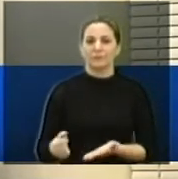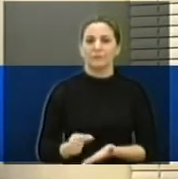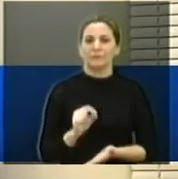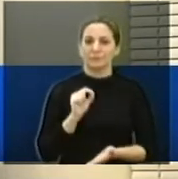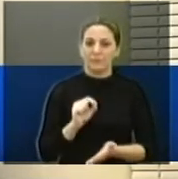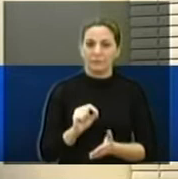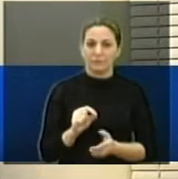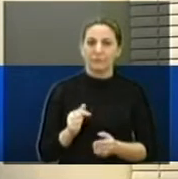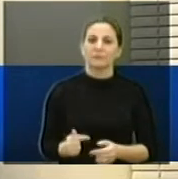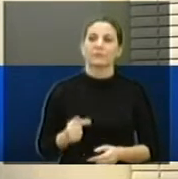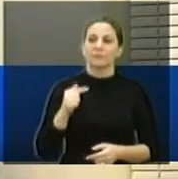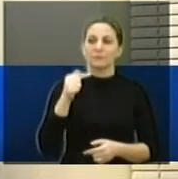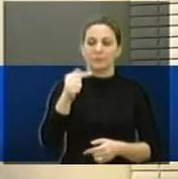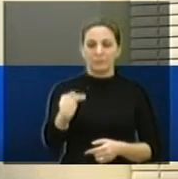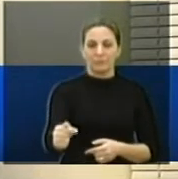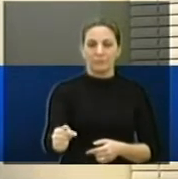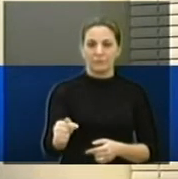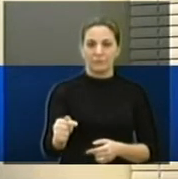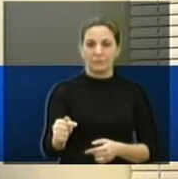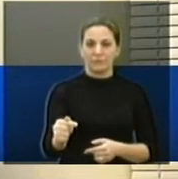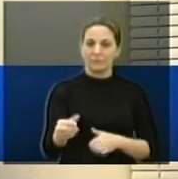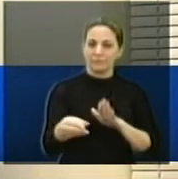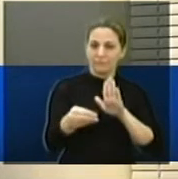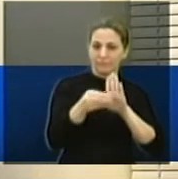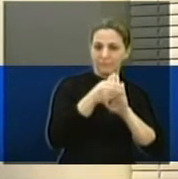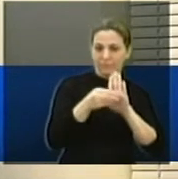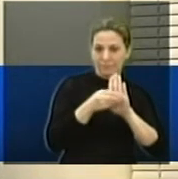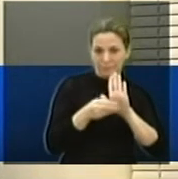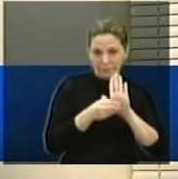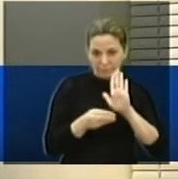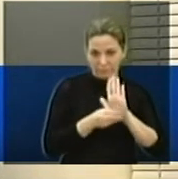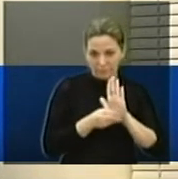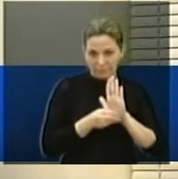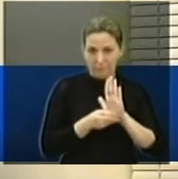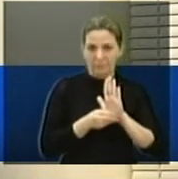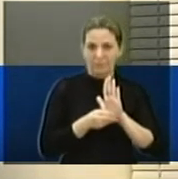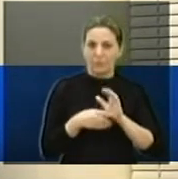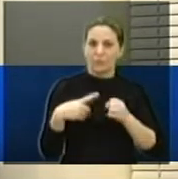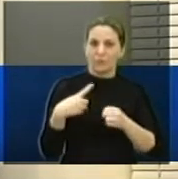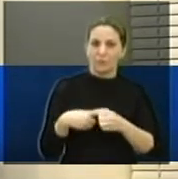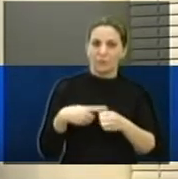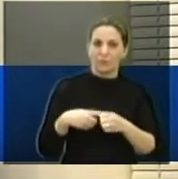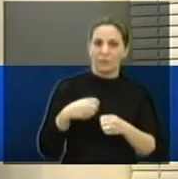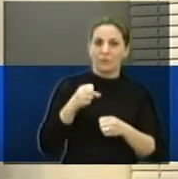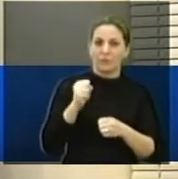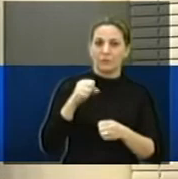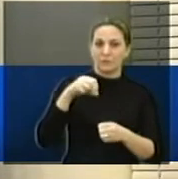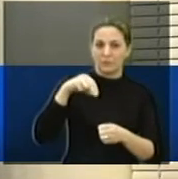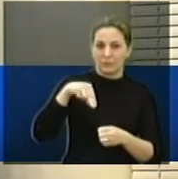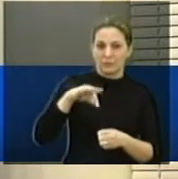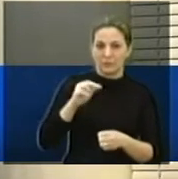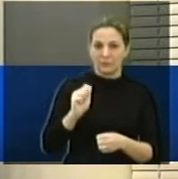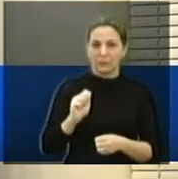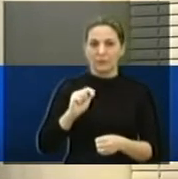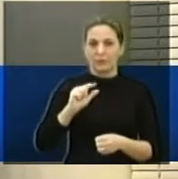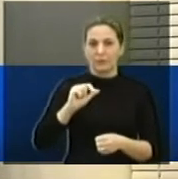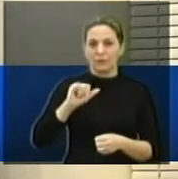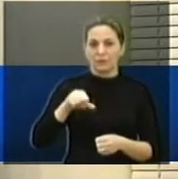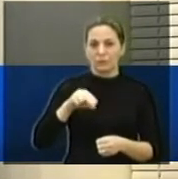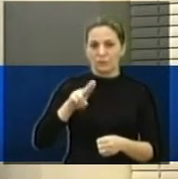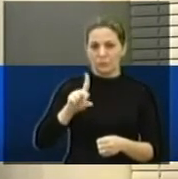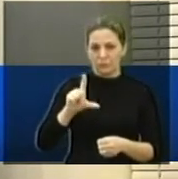essa semana uma agenda que eu fiz no santa júlia santa júlia para quem não sabe ele